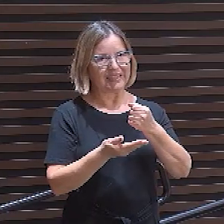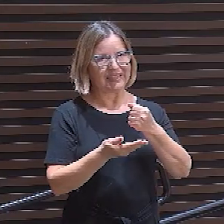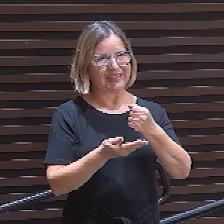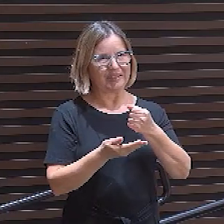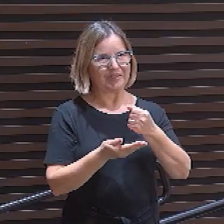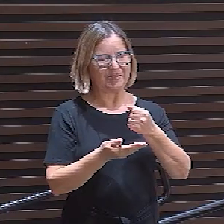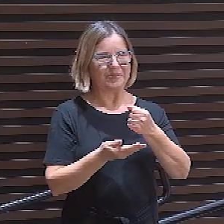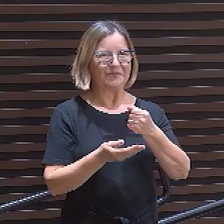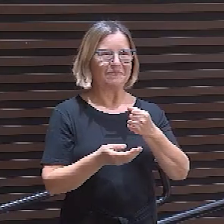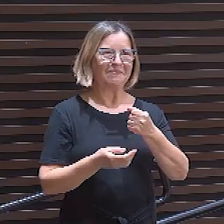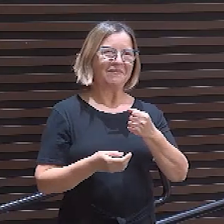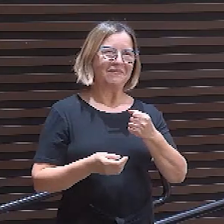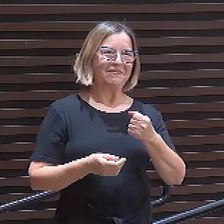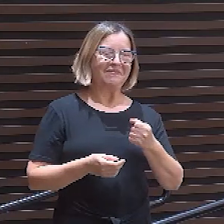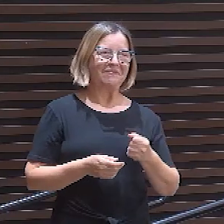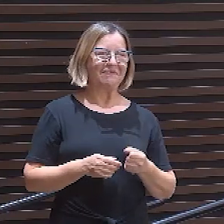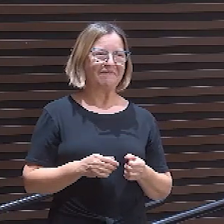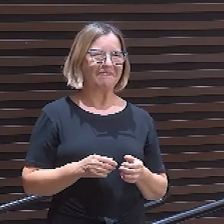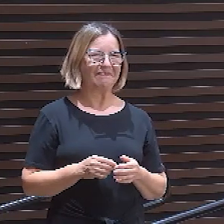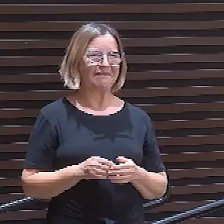noética.